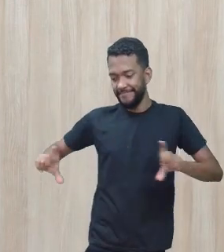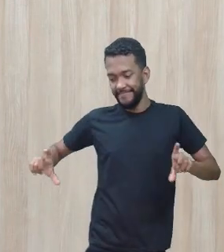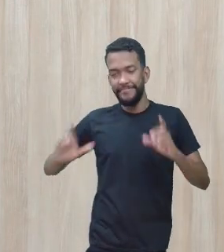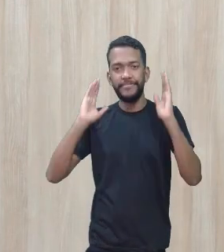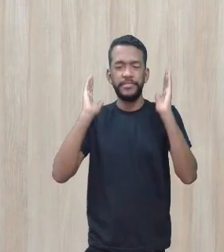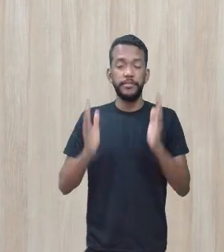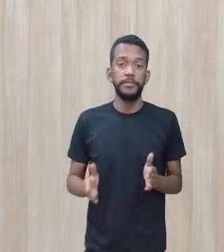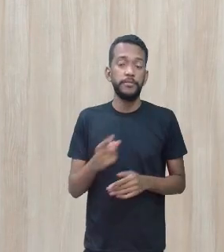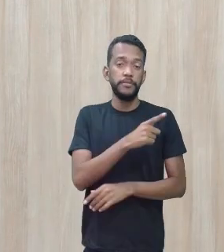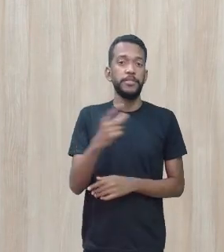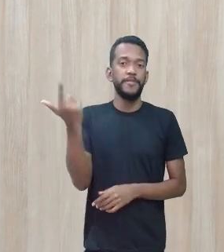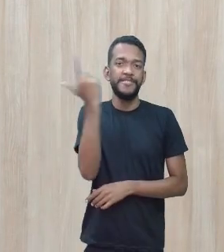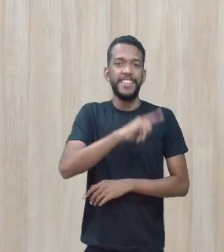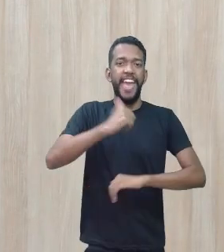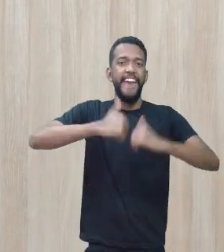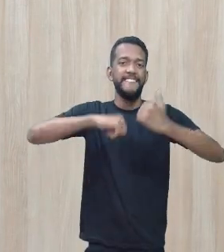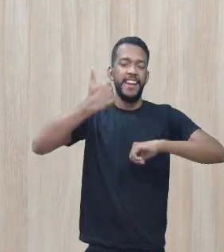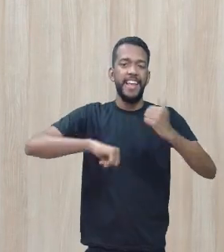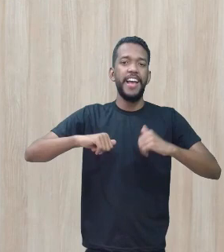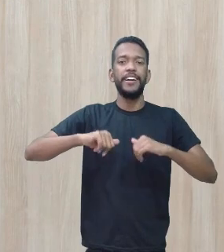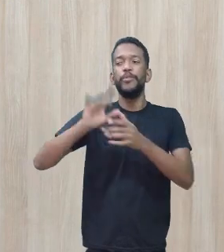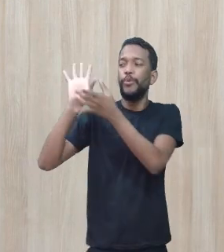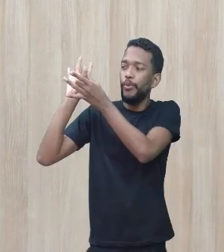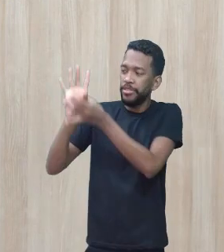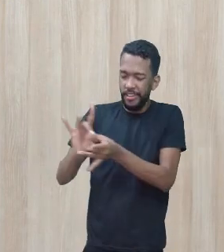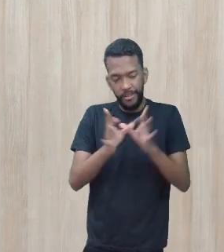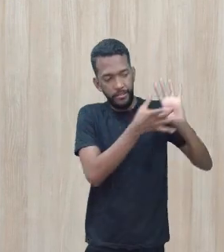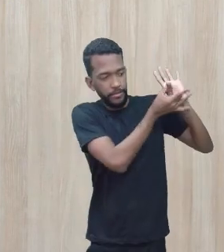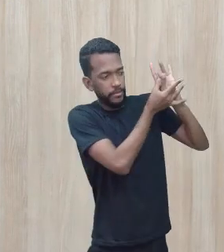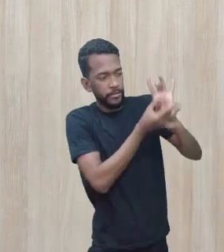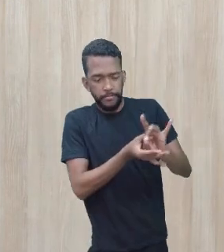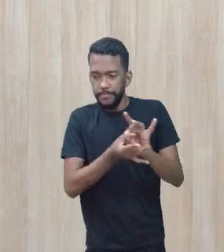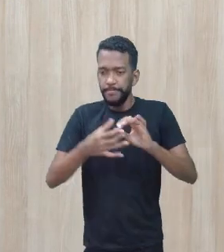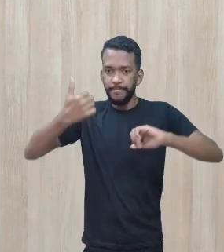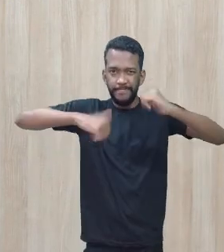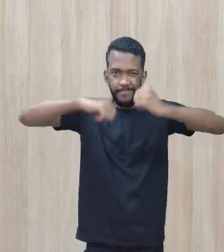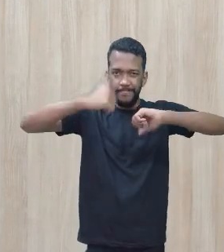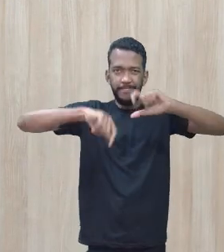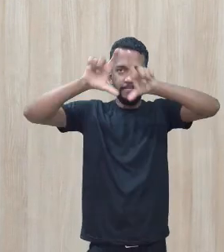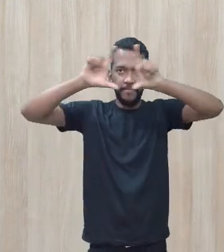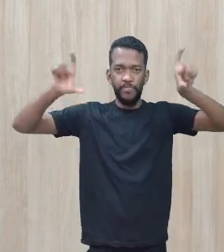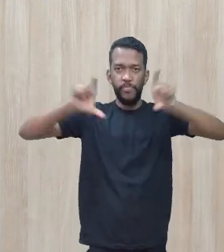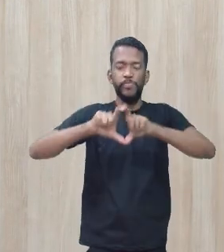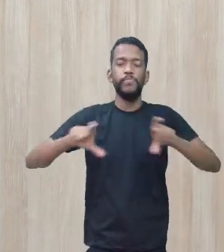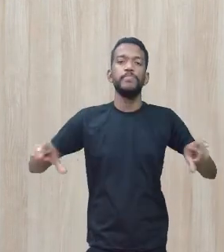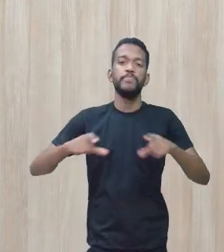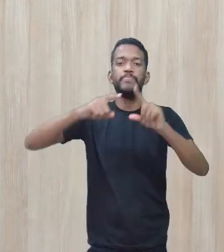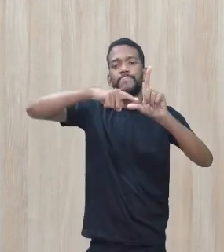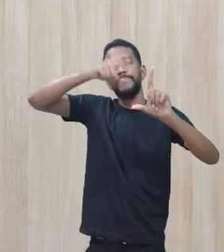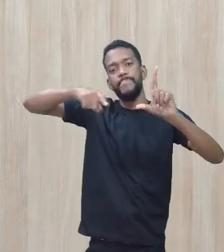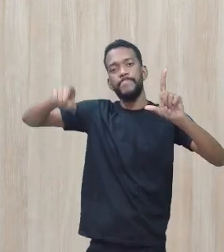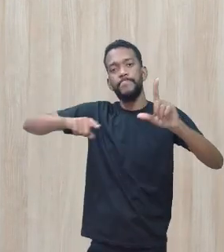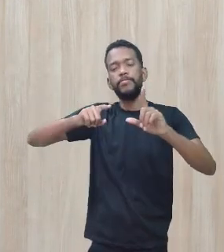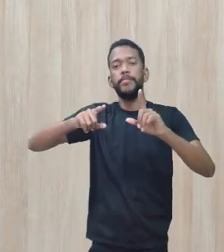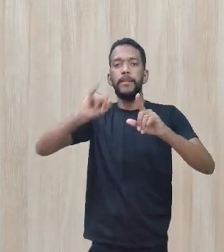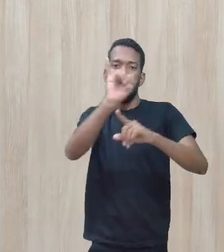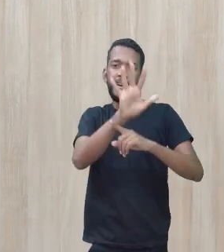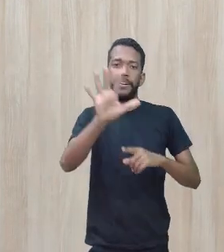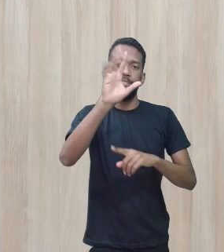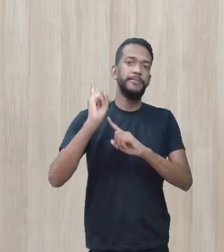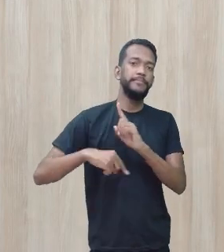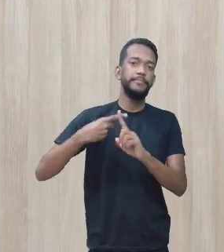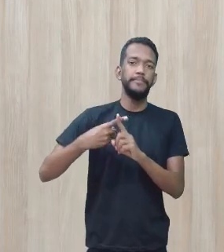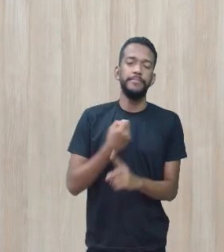de você avaliar 2 contextos diferentes de maneira gráfica e numérica. Outra coisa interessante desse gráfico é